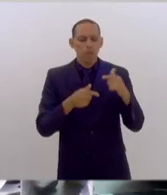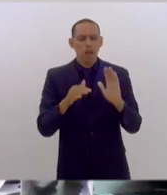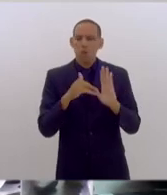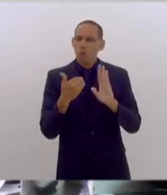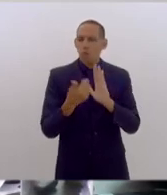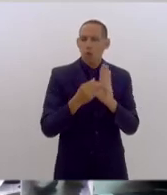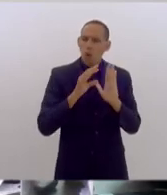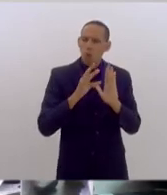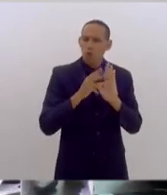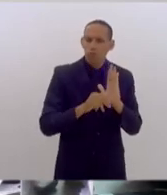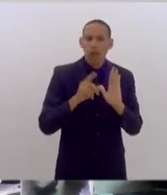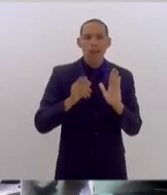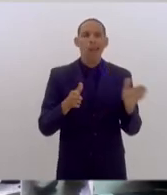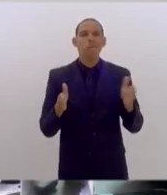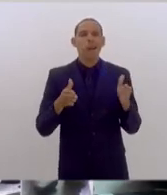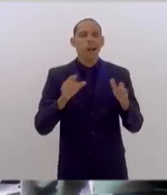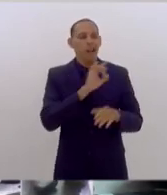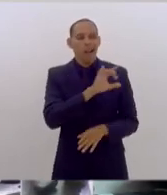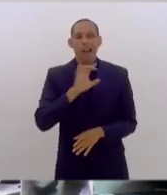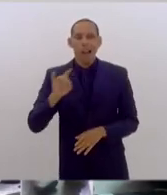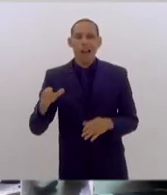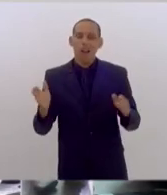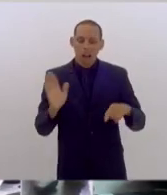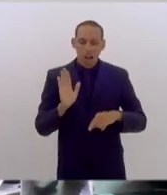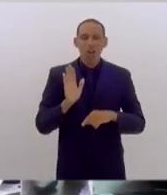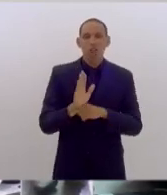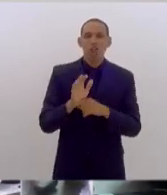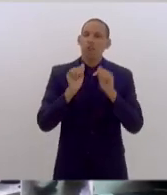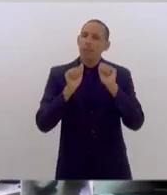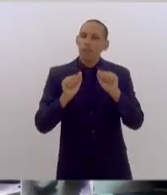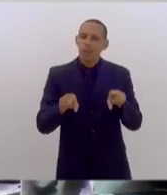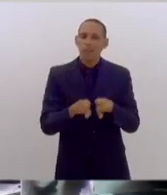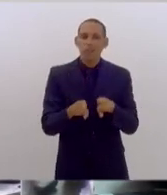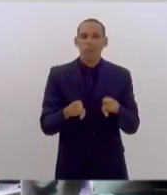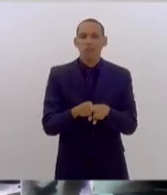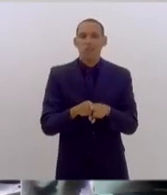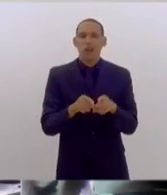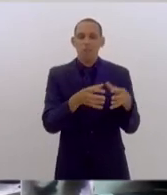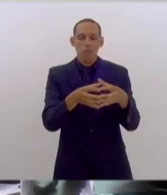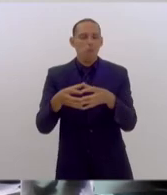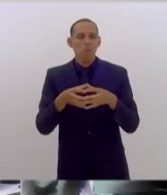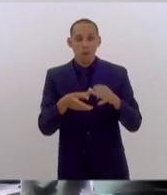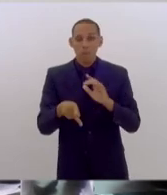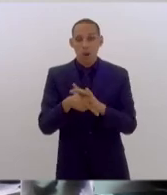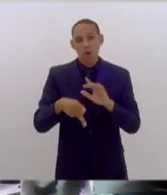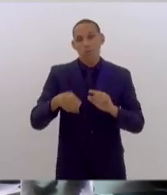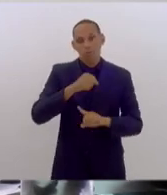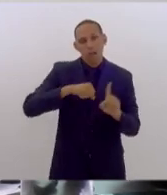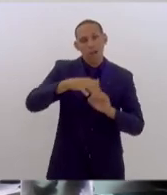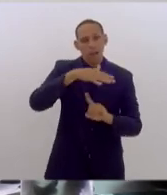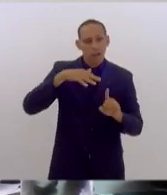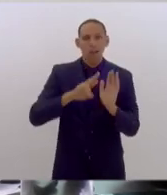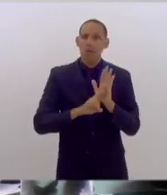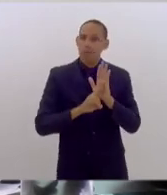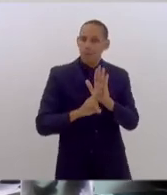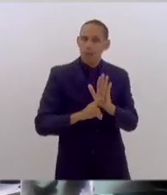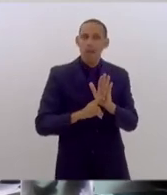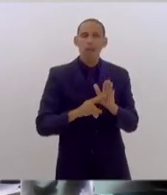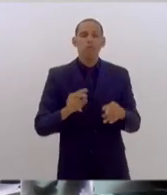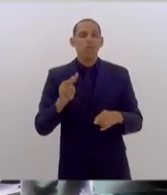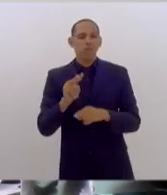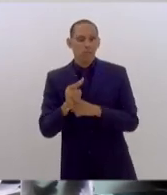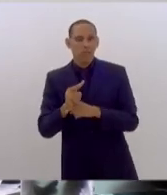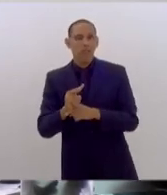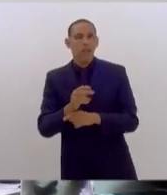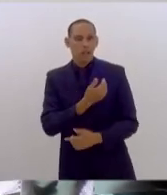diretamente da colaboração dos mandatos confusão a CPI e suas assessorias bem como dos coletivos da sociedade civil das apresentações da Defensoria